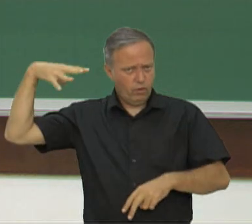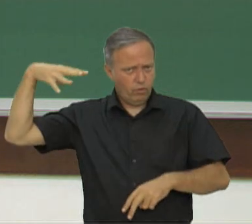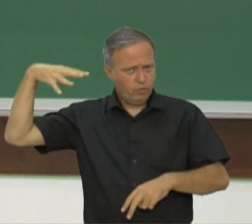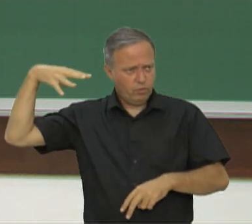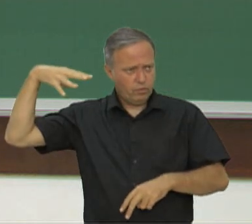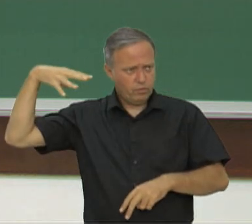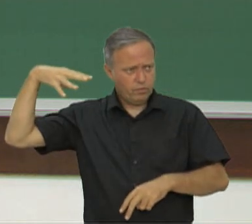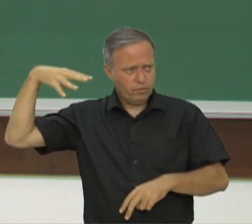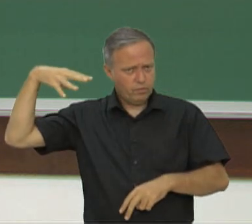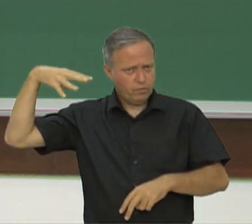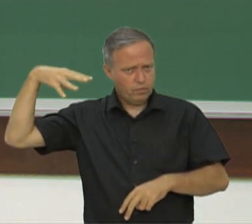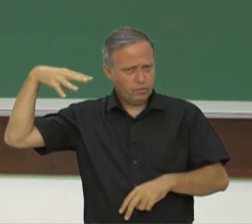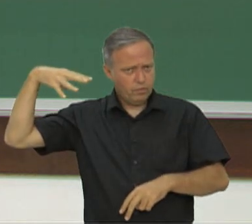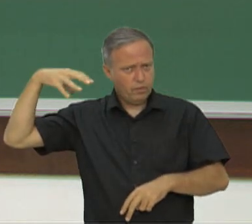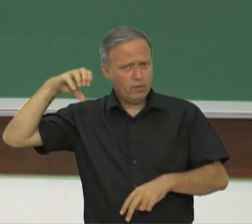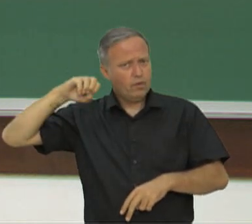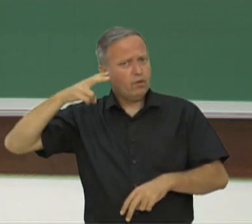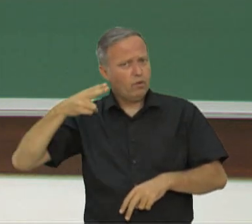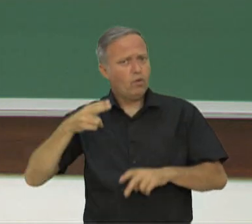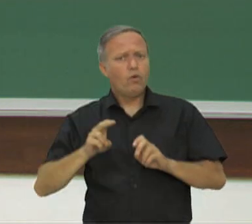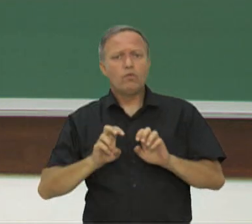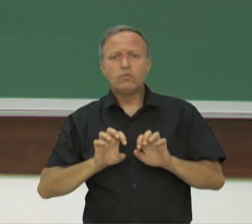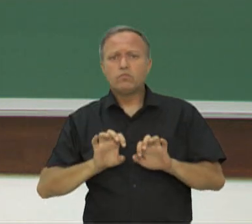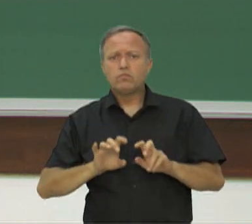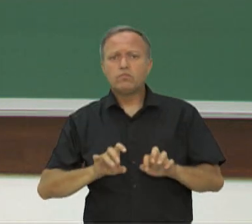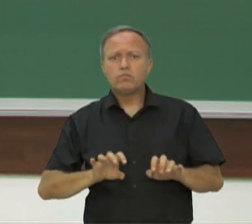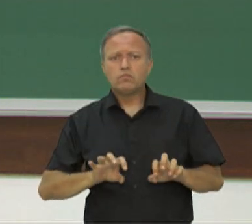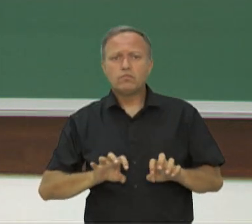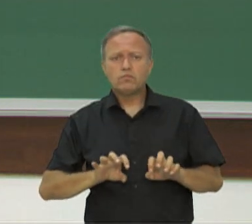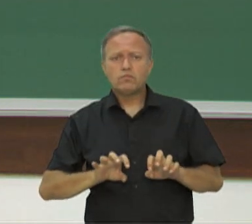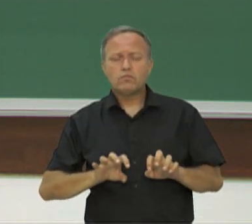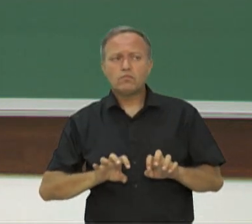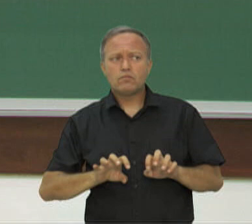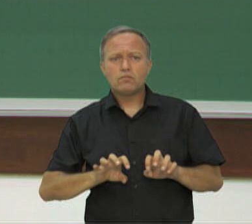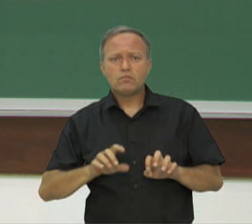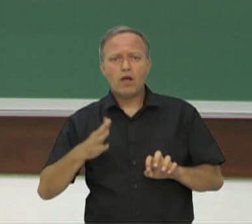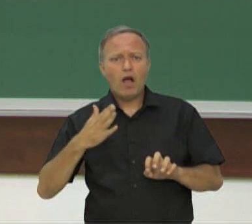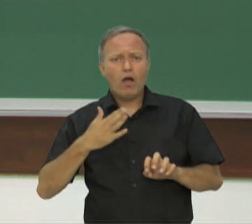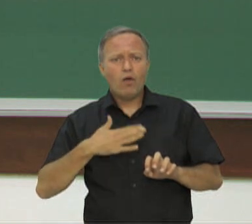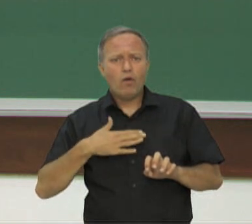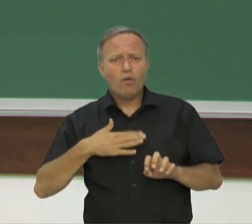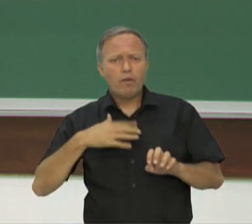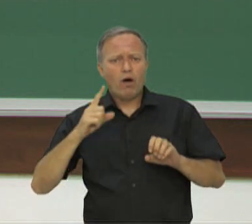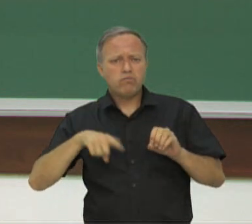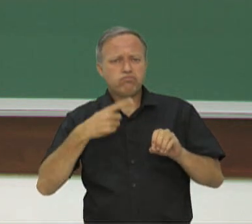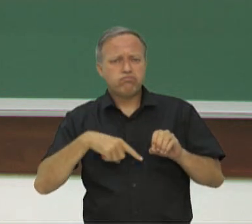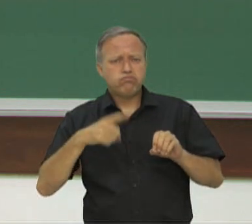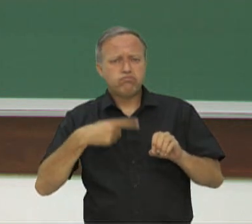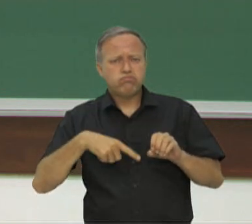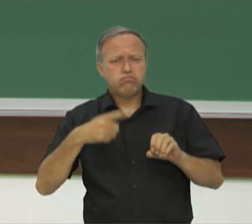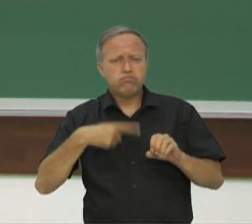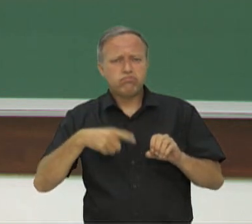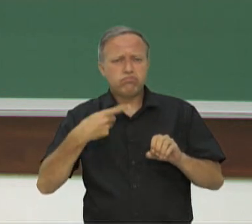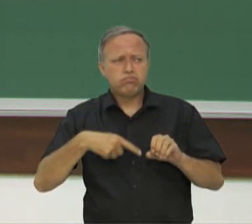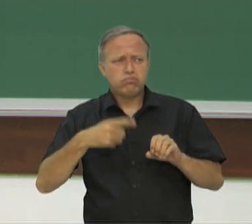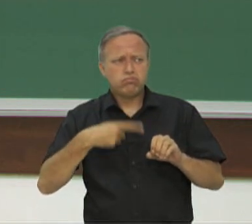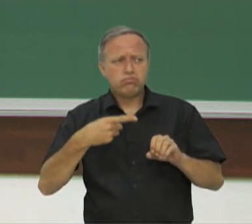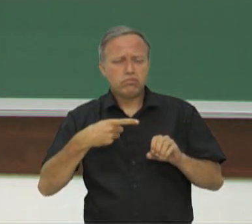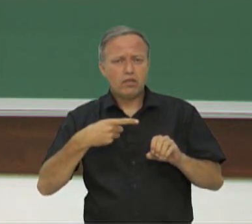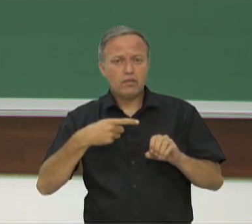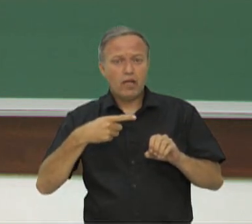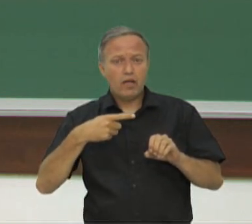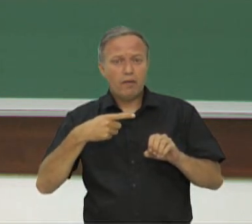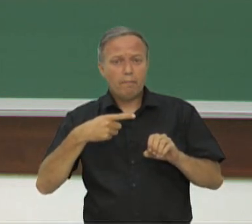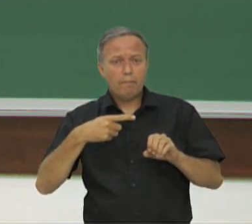de rede de computador. Instalação do meu ventilador. Eu falei, ah, então instalaram